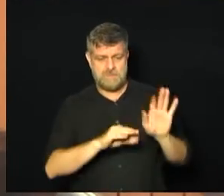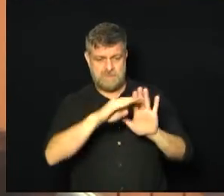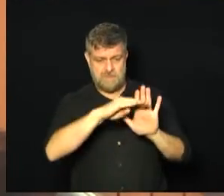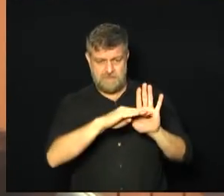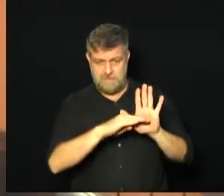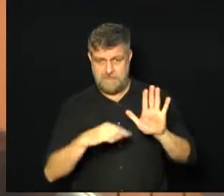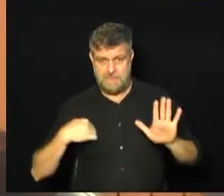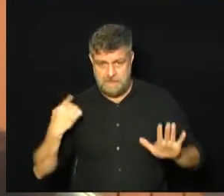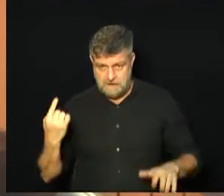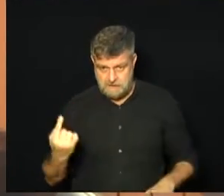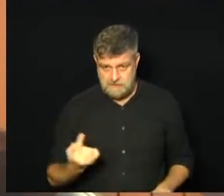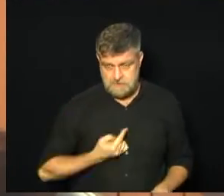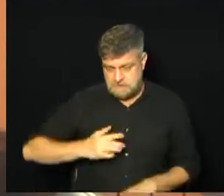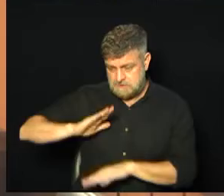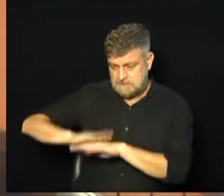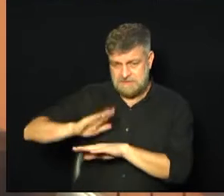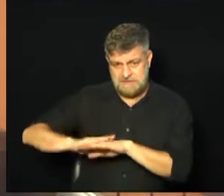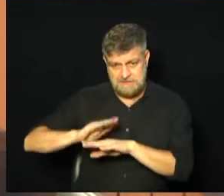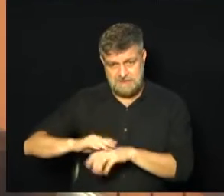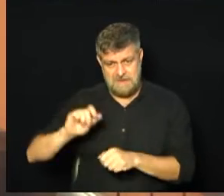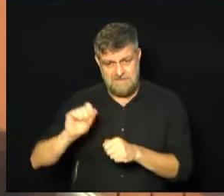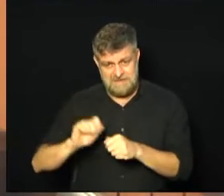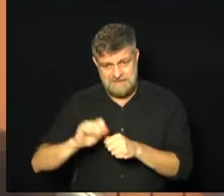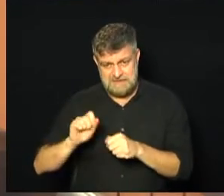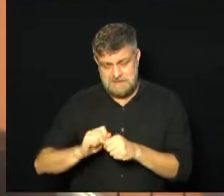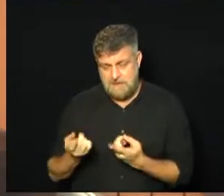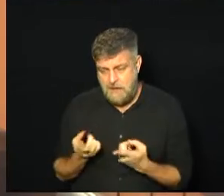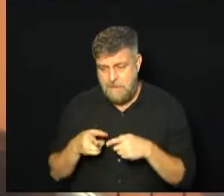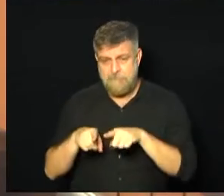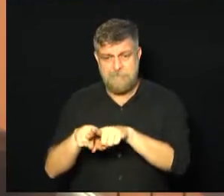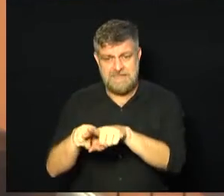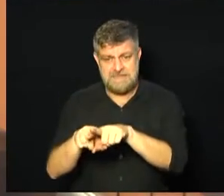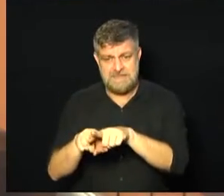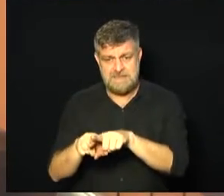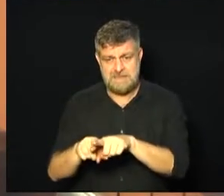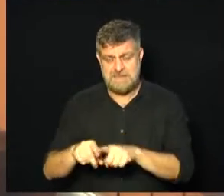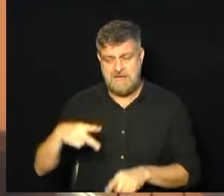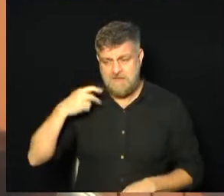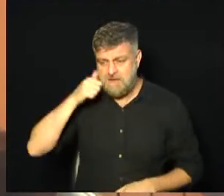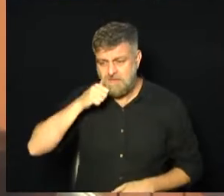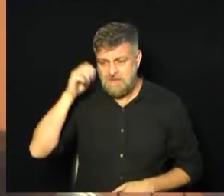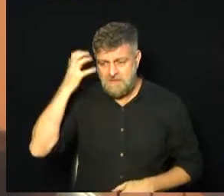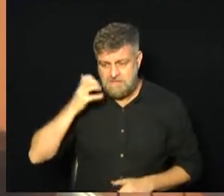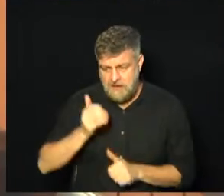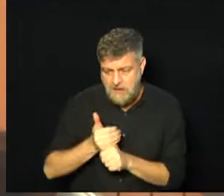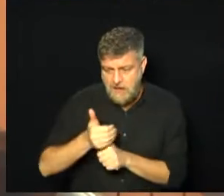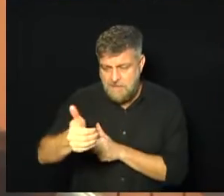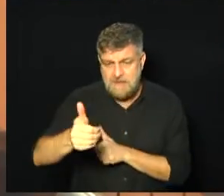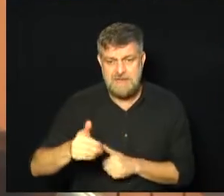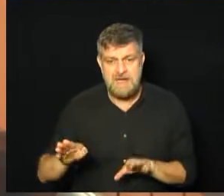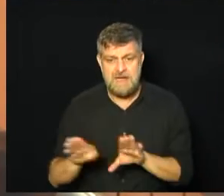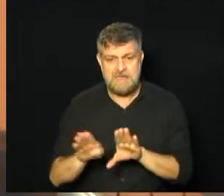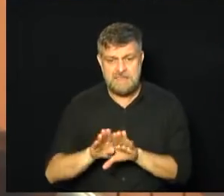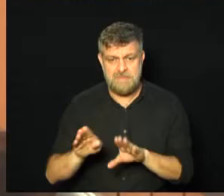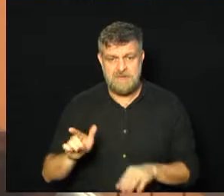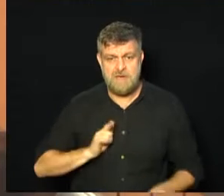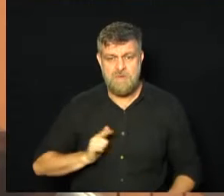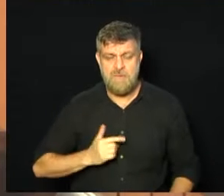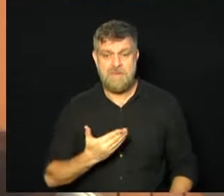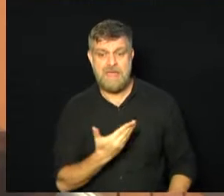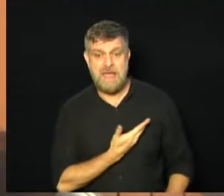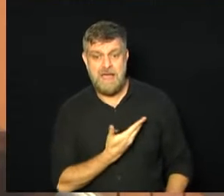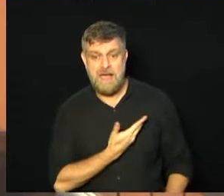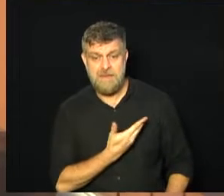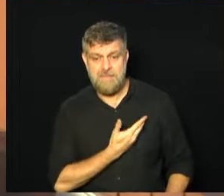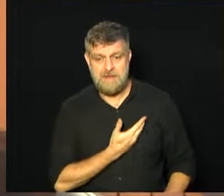feito algumas edições em parceria com esse mandato, não é? E com a Casa Laudelina, com a minha amiga Cleusa de